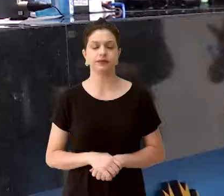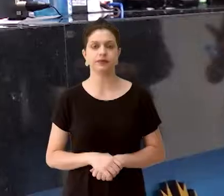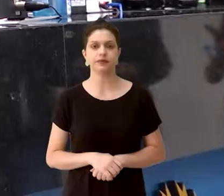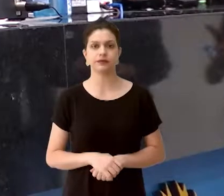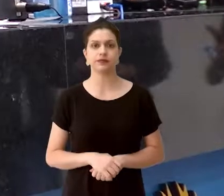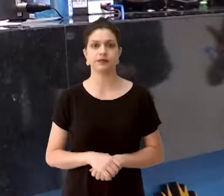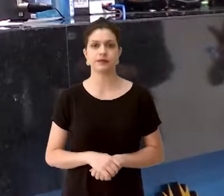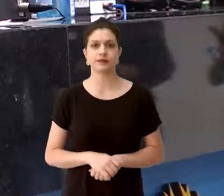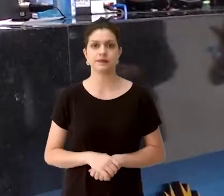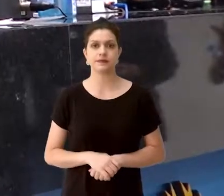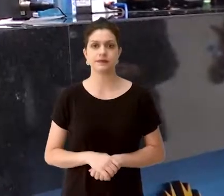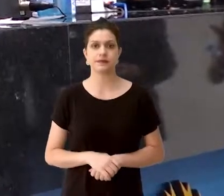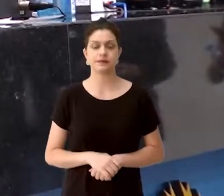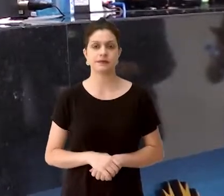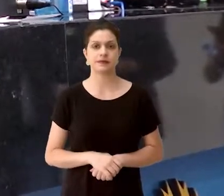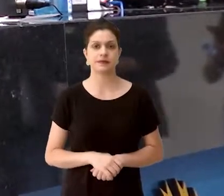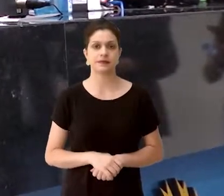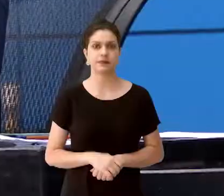pandemia.